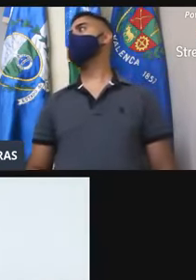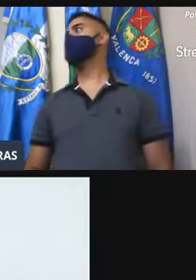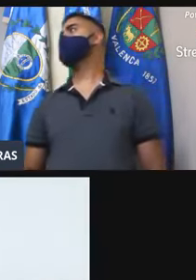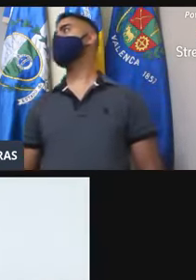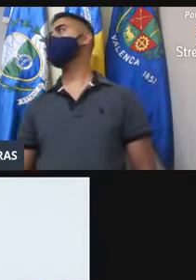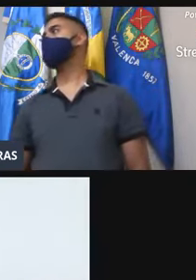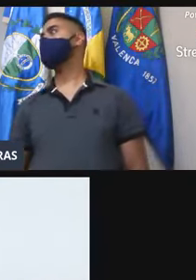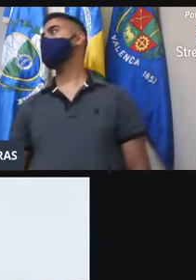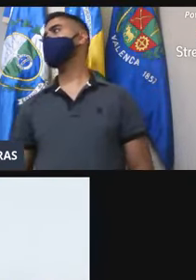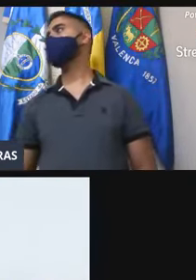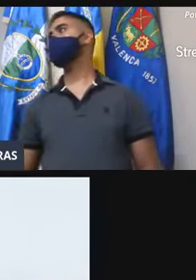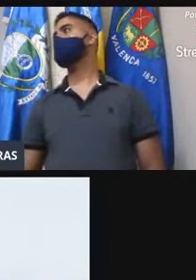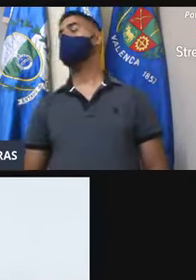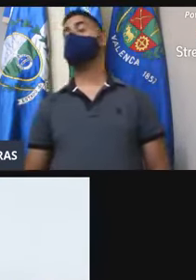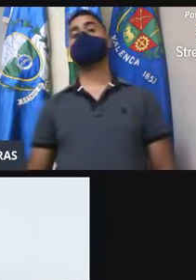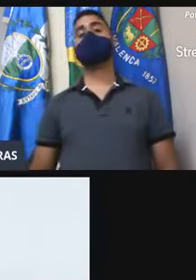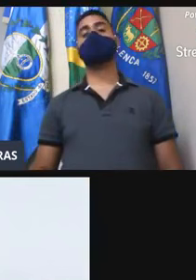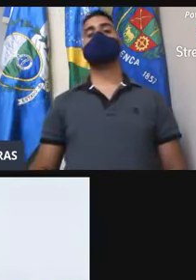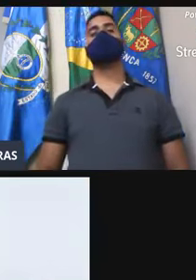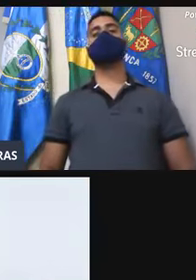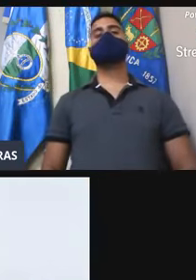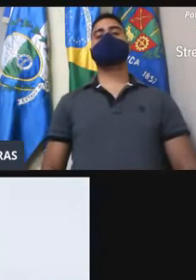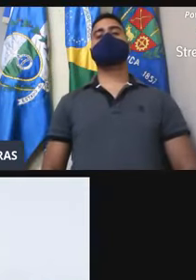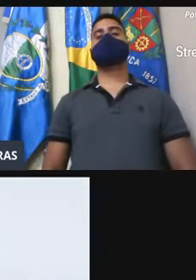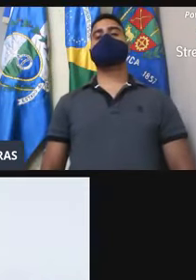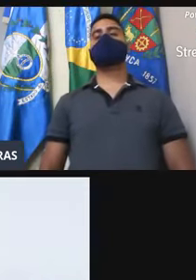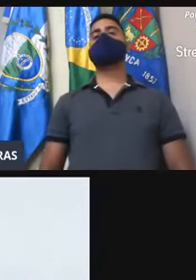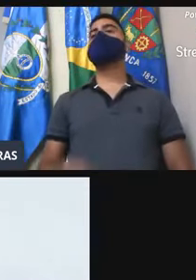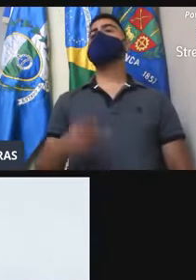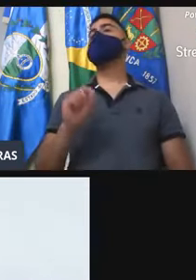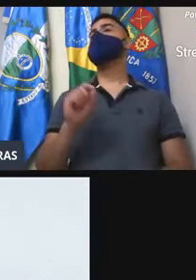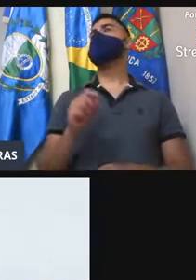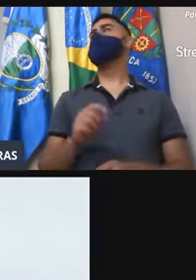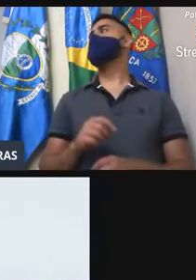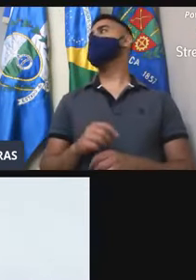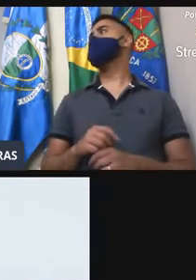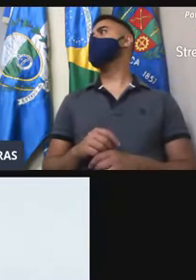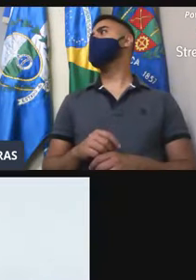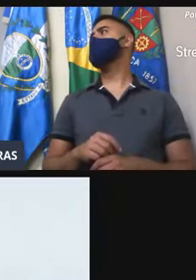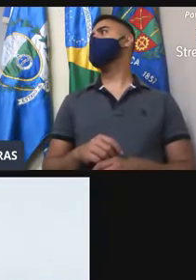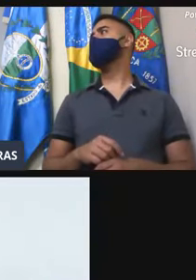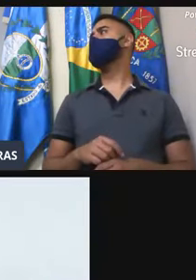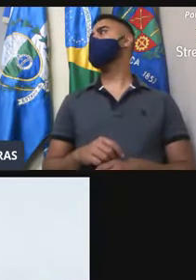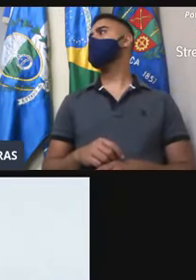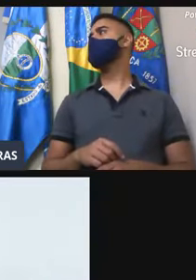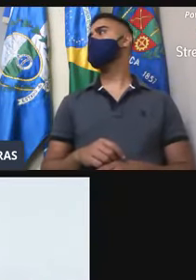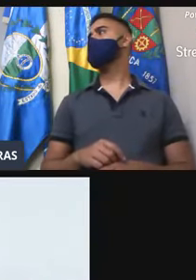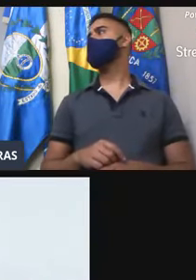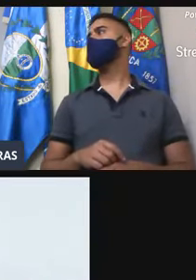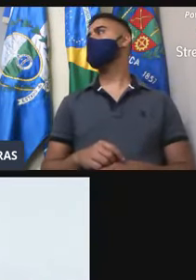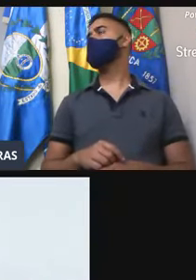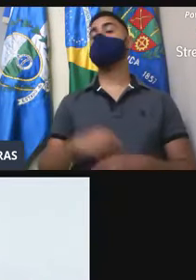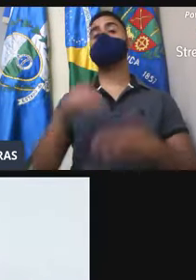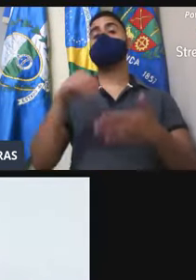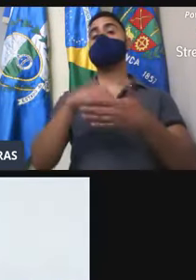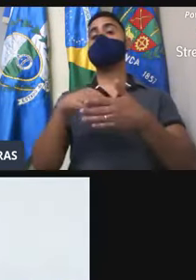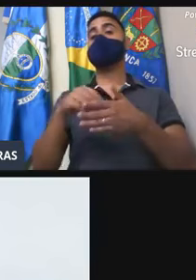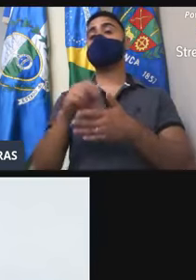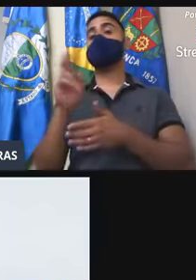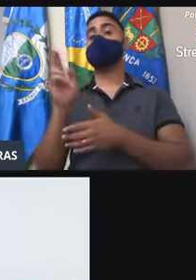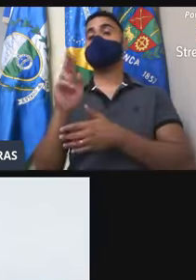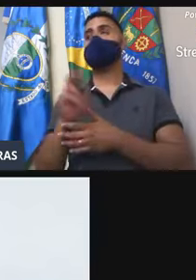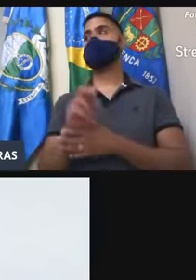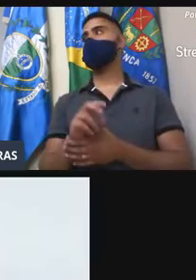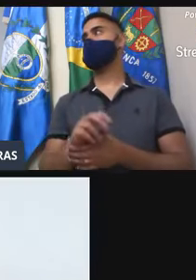de 2020, do Poder Executivo Municipal, diretriz orçamentária para o exercício financeiro 2021. Votação nominal